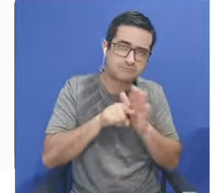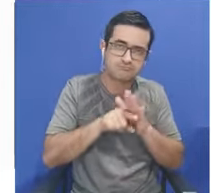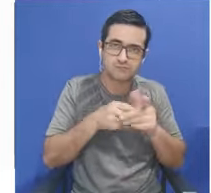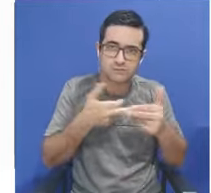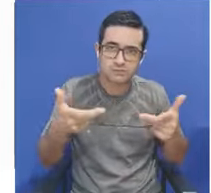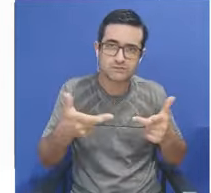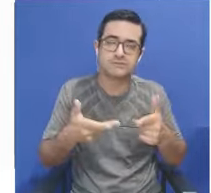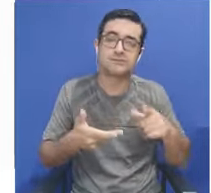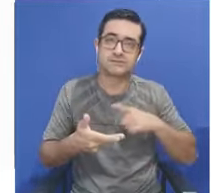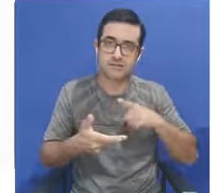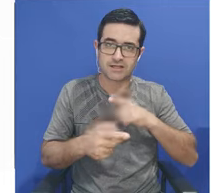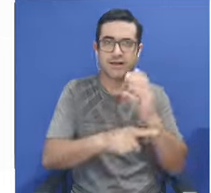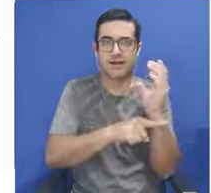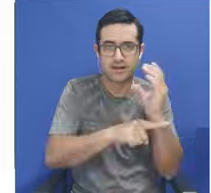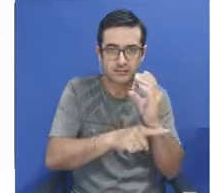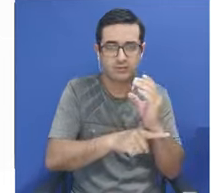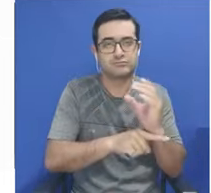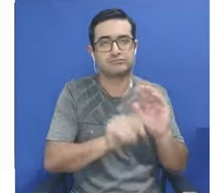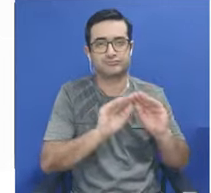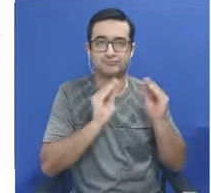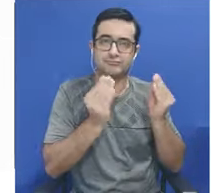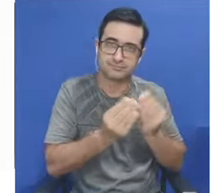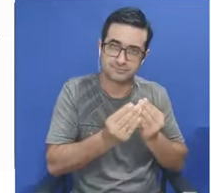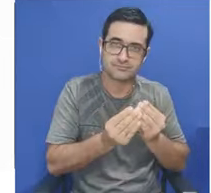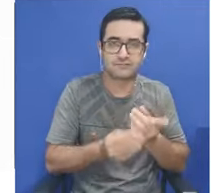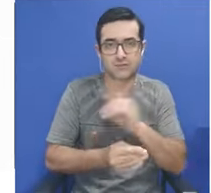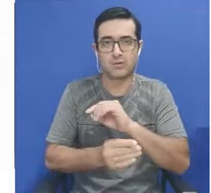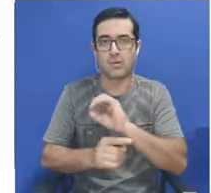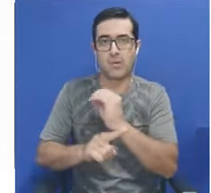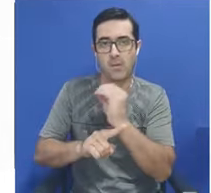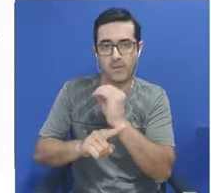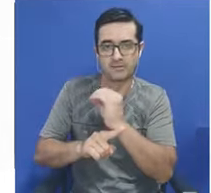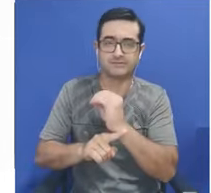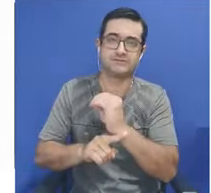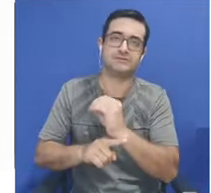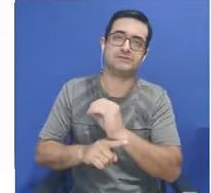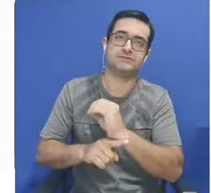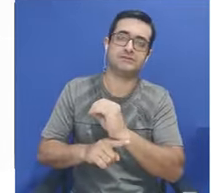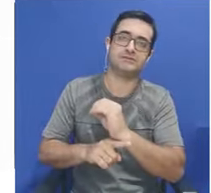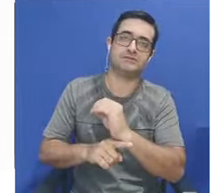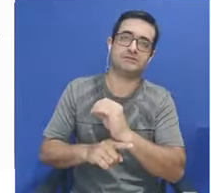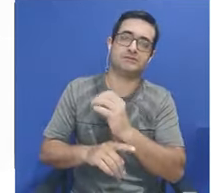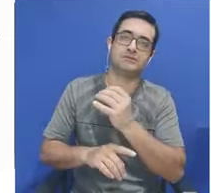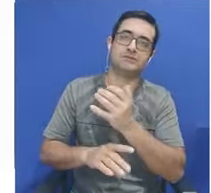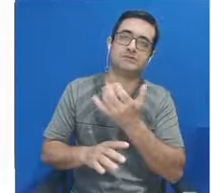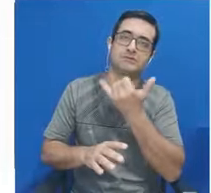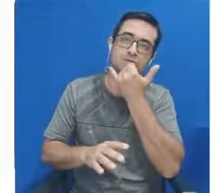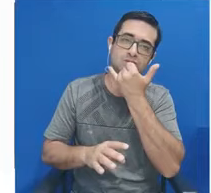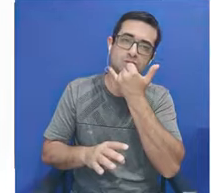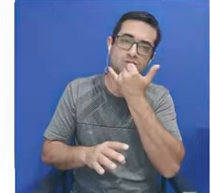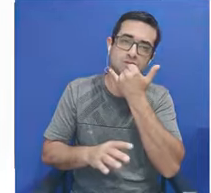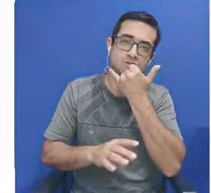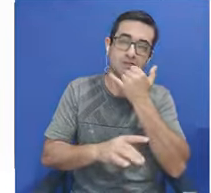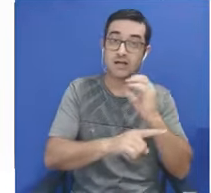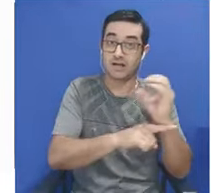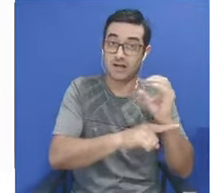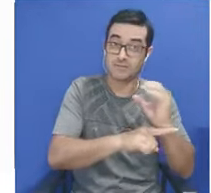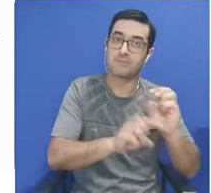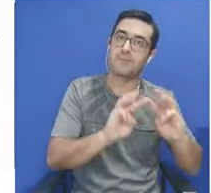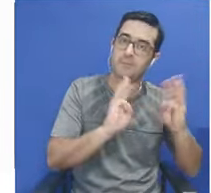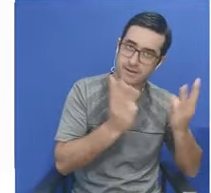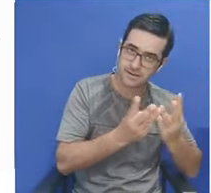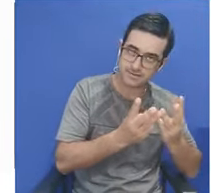tinha... que de carbono tinha uma determinada massa, que de oxigênio tinha outra, e aí eu